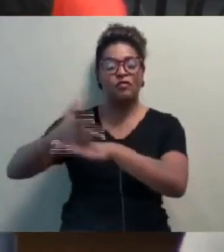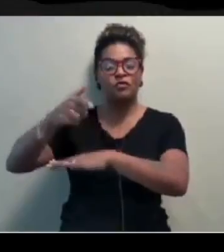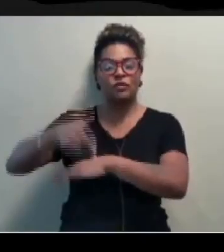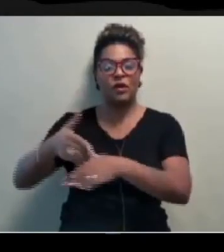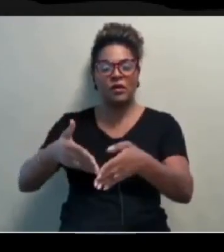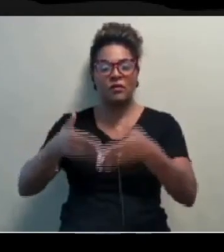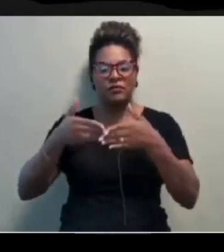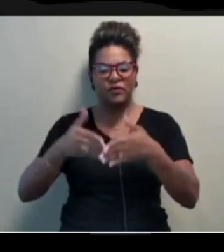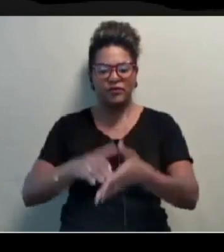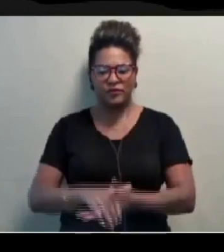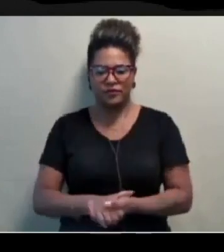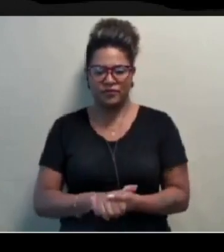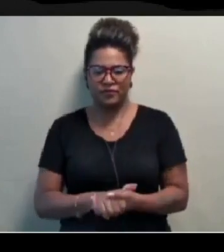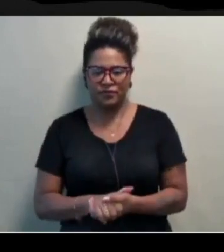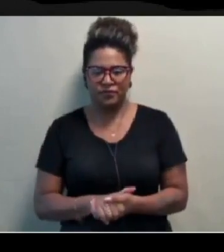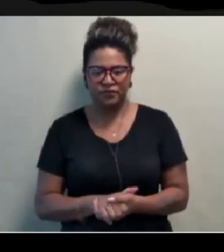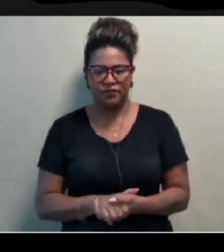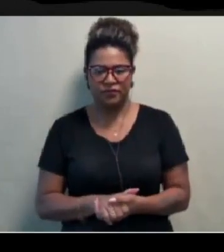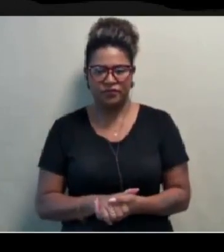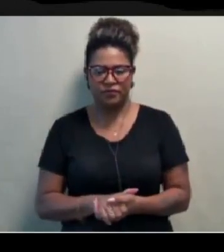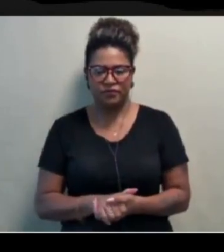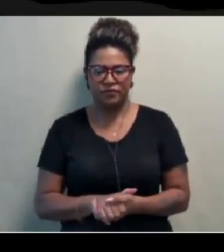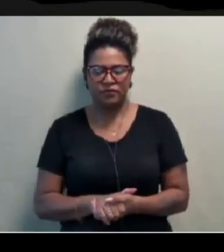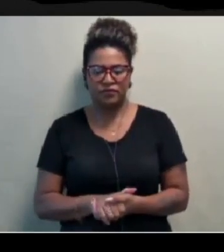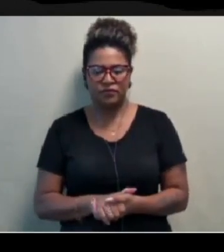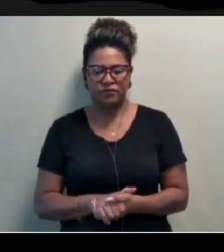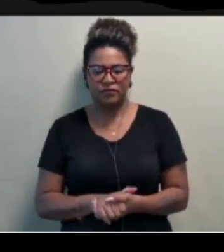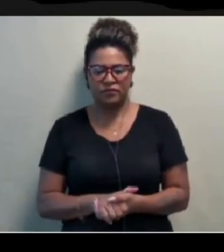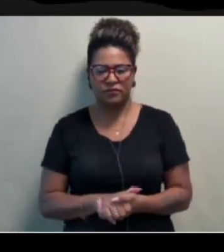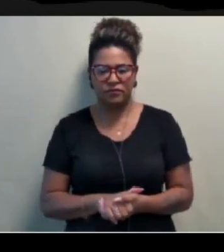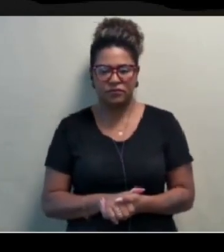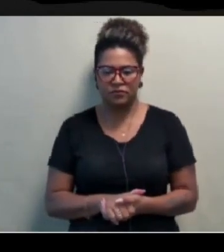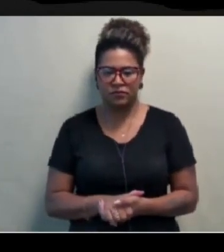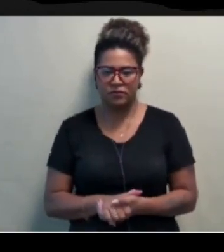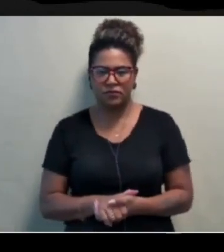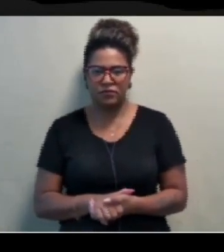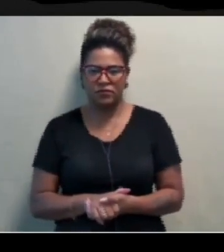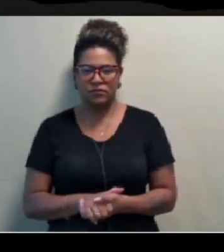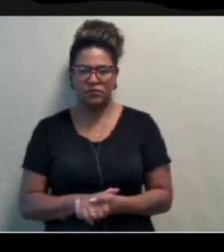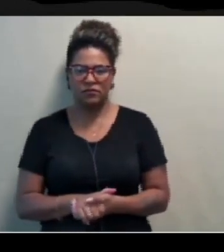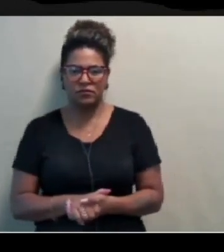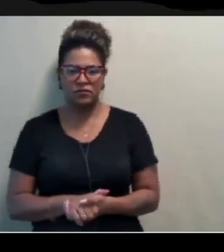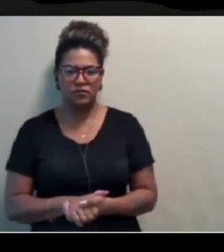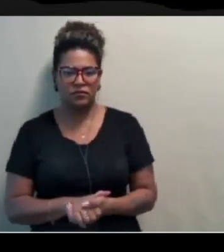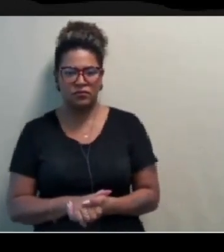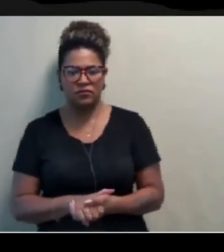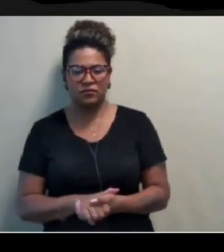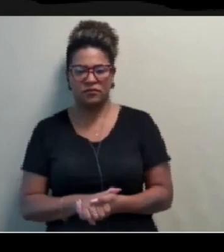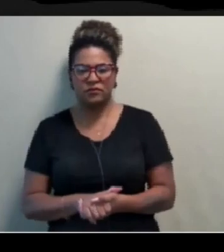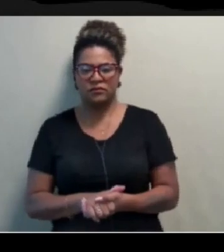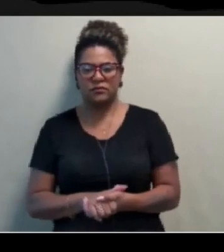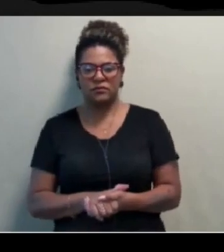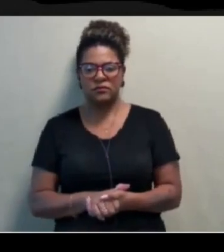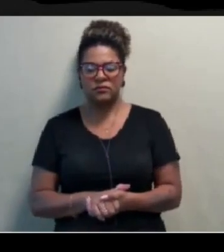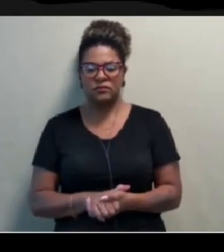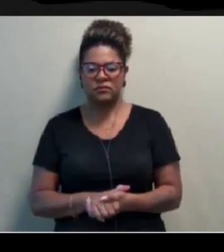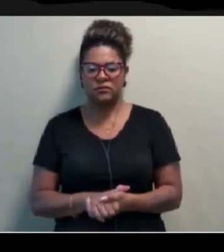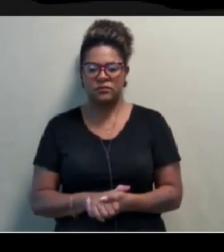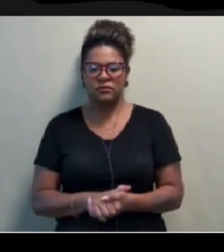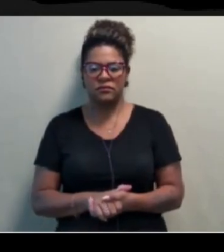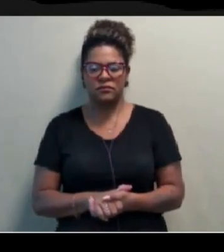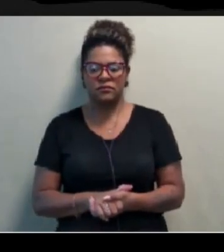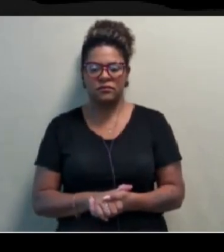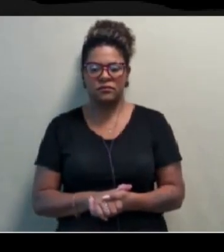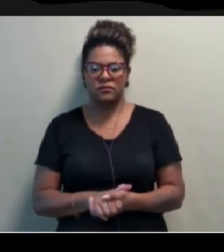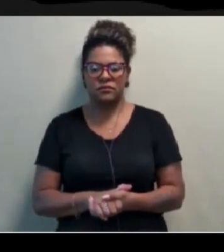Será que somente os empresários de ônibus têm direito a lucro nessa cidade? Será que o sistema suplementar não tem